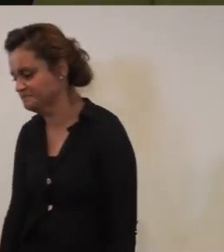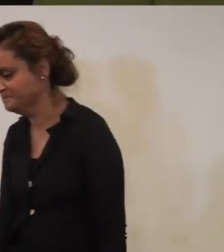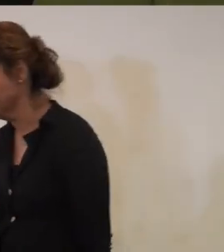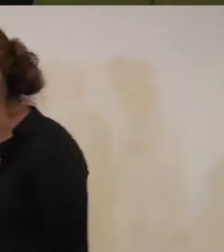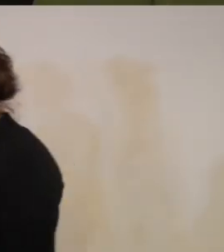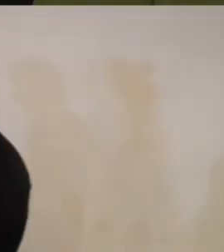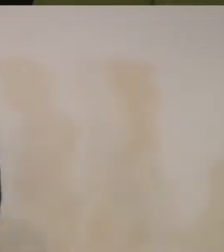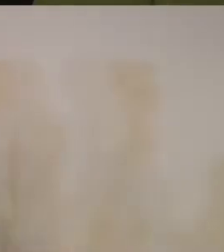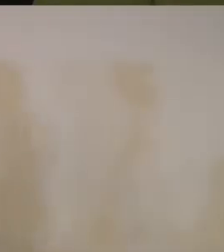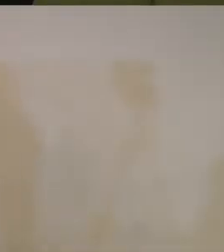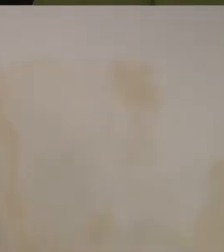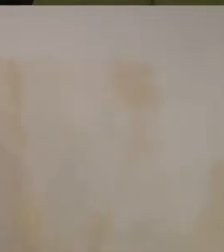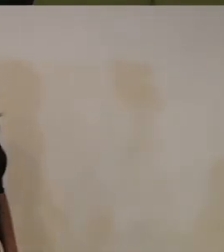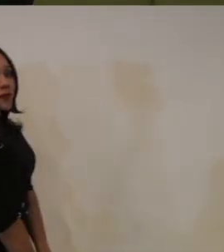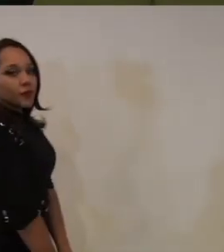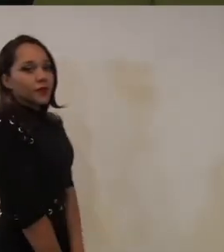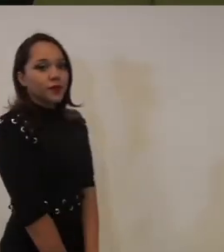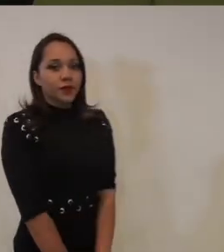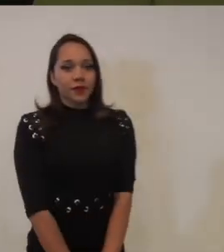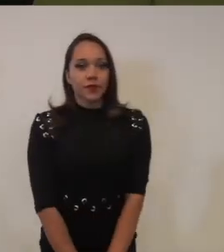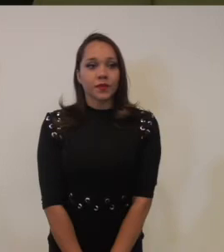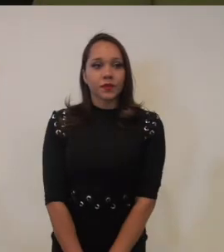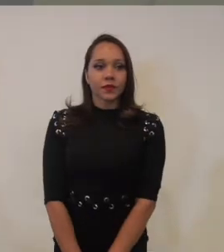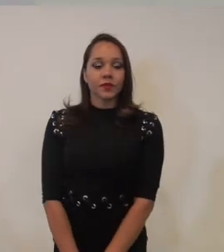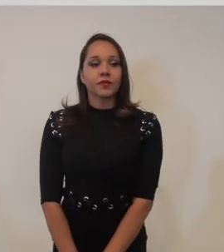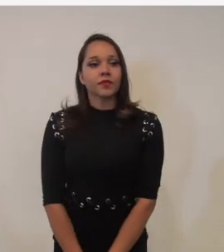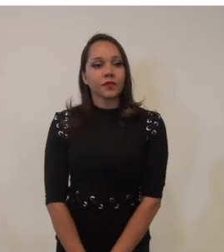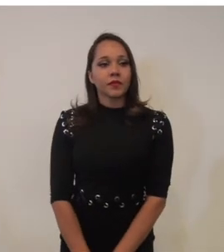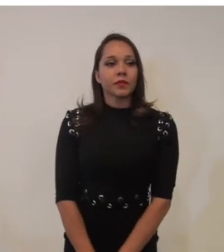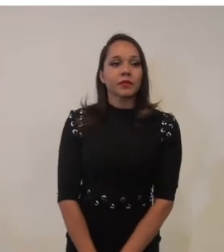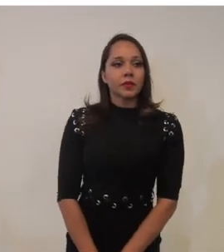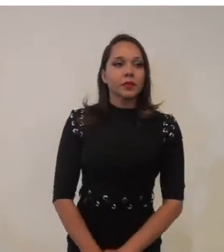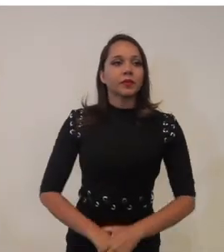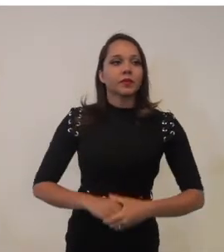das negociações, da tramitação. Né?